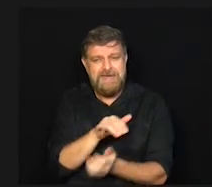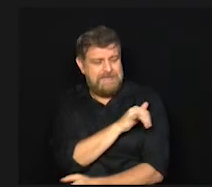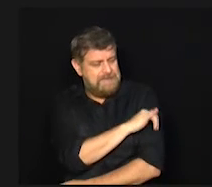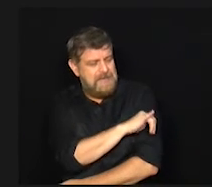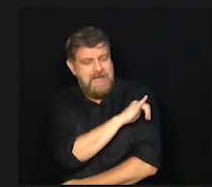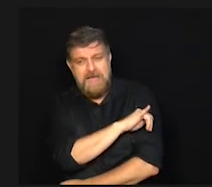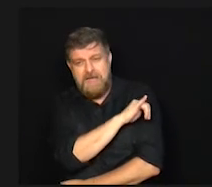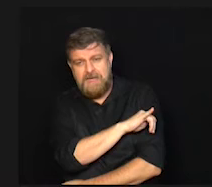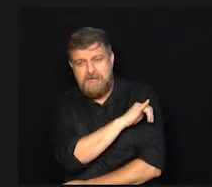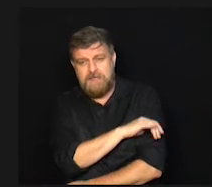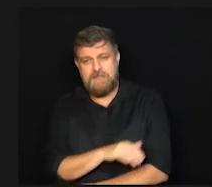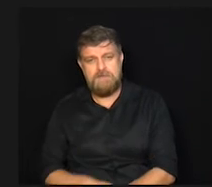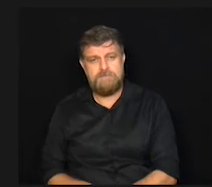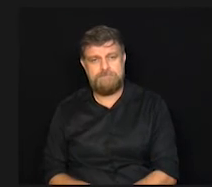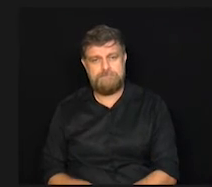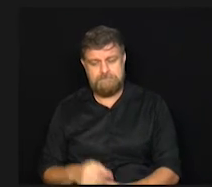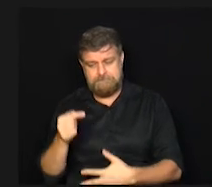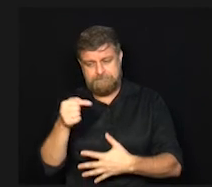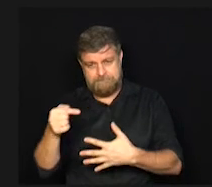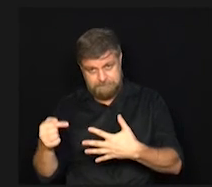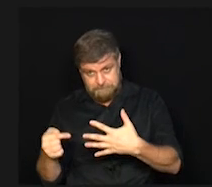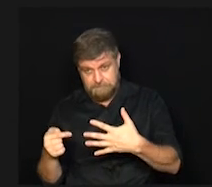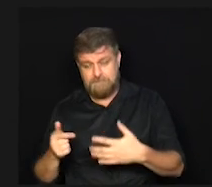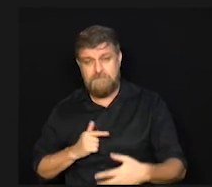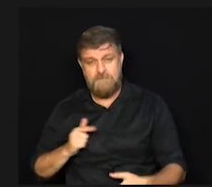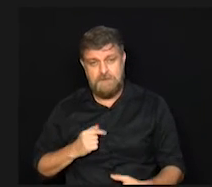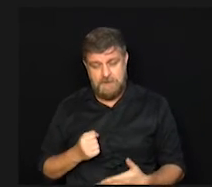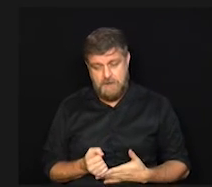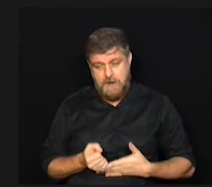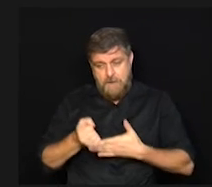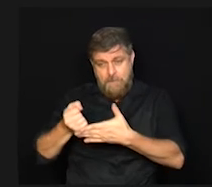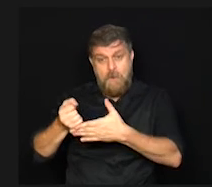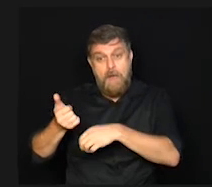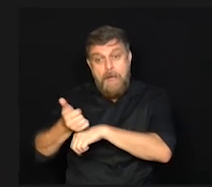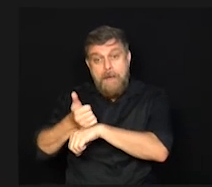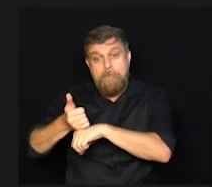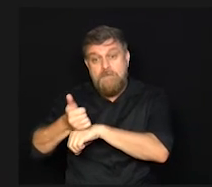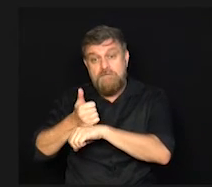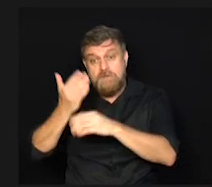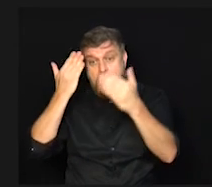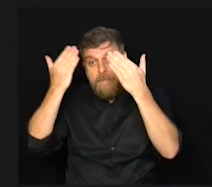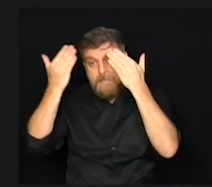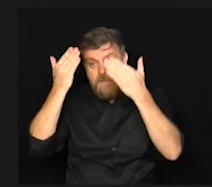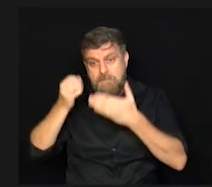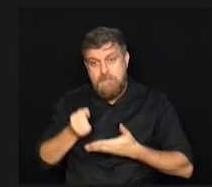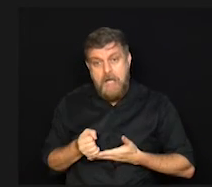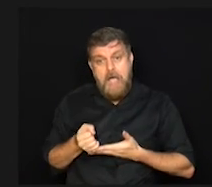Rio, enfim, e com todo esse suporte desses profissionais por trás.